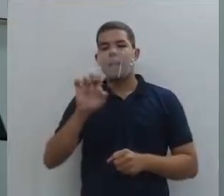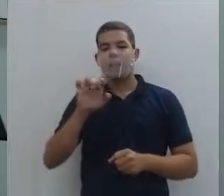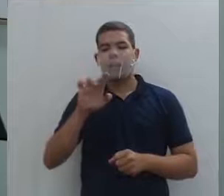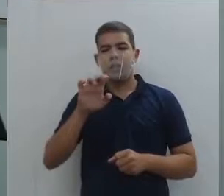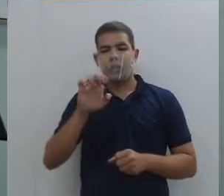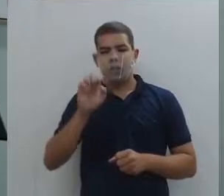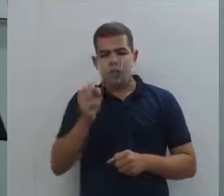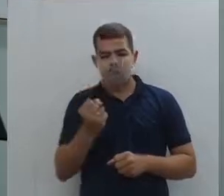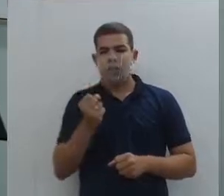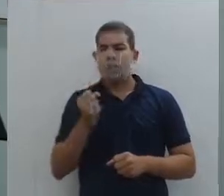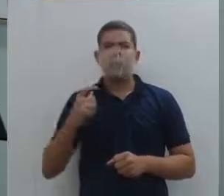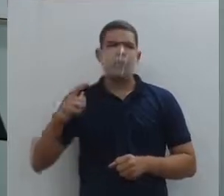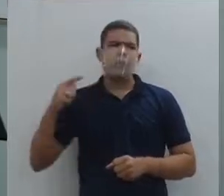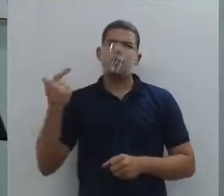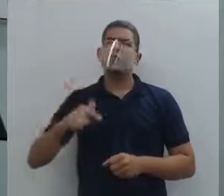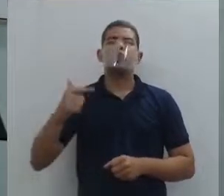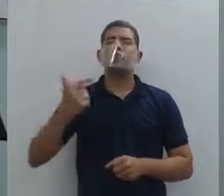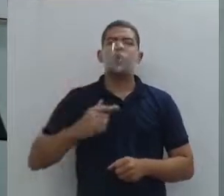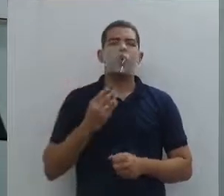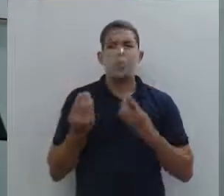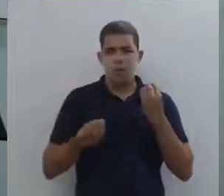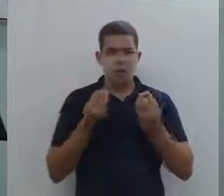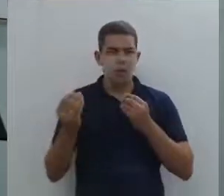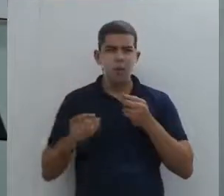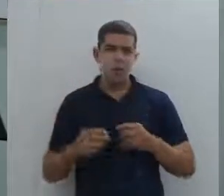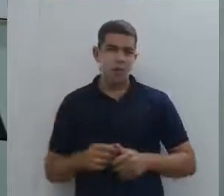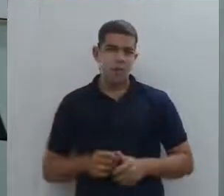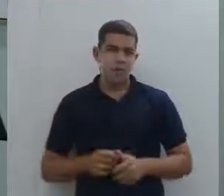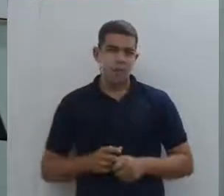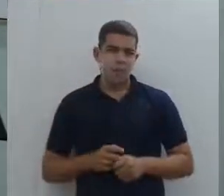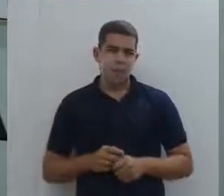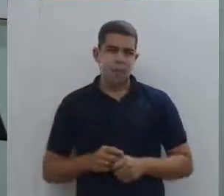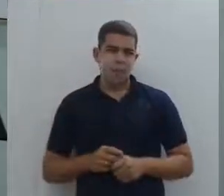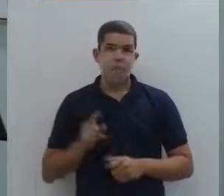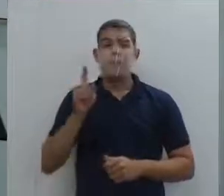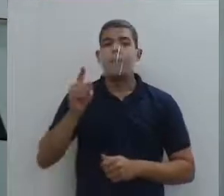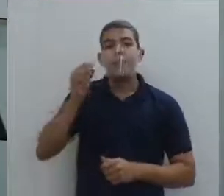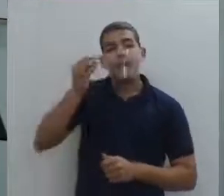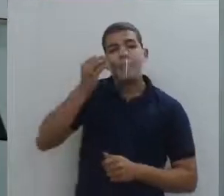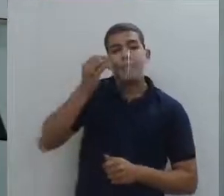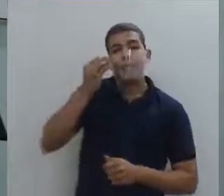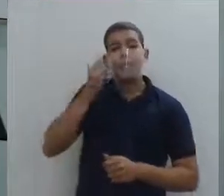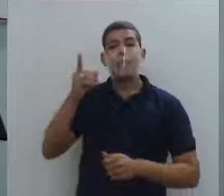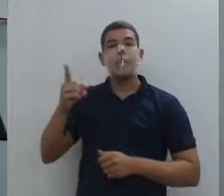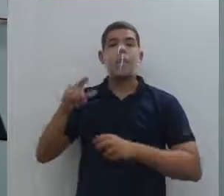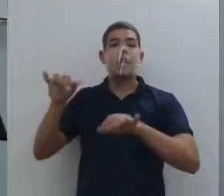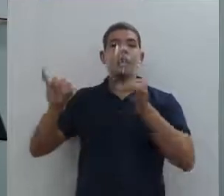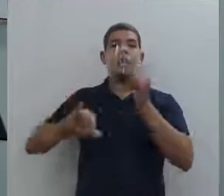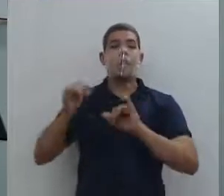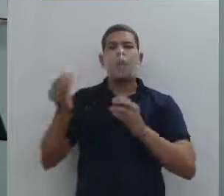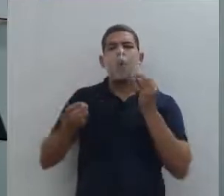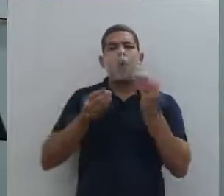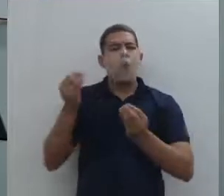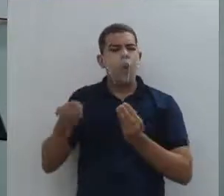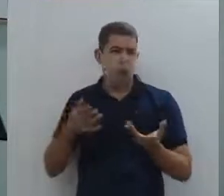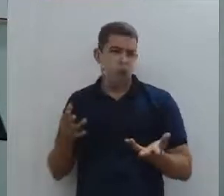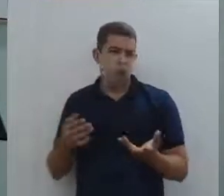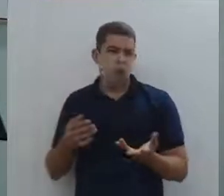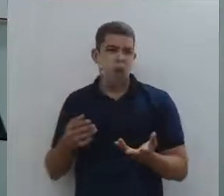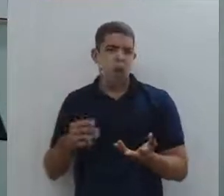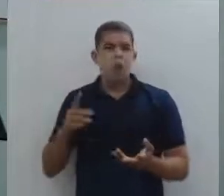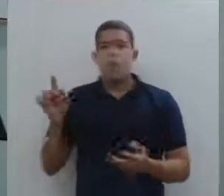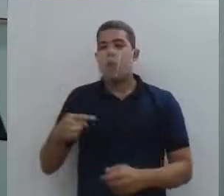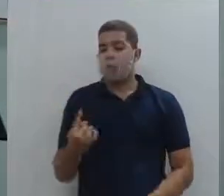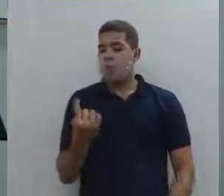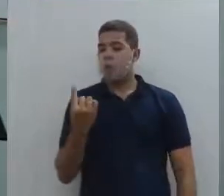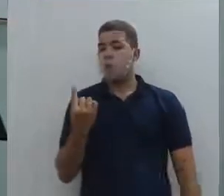comprovada, ser verdadeiramente falando. Então, ele tentou mostrar através do seu experimento que de fato um